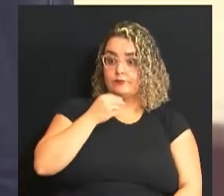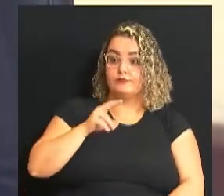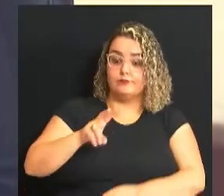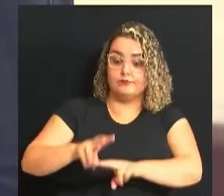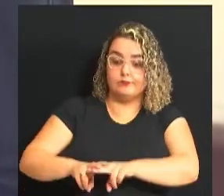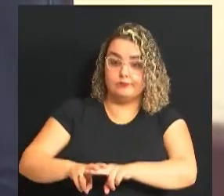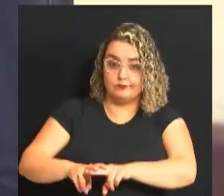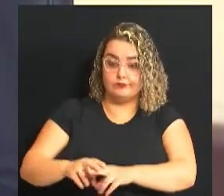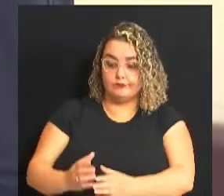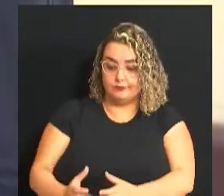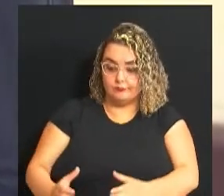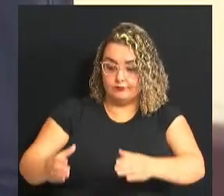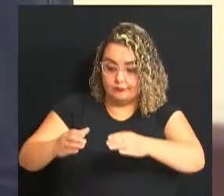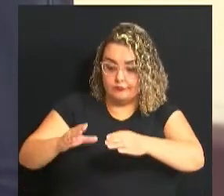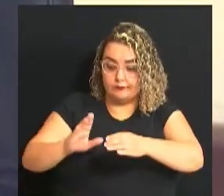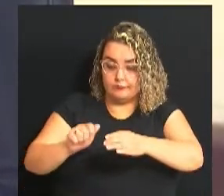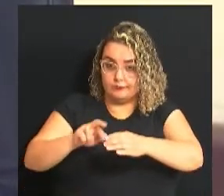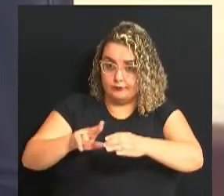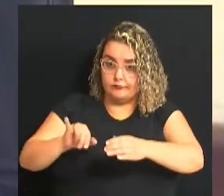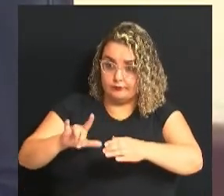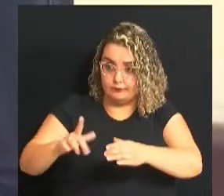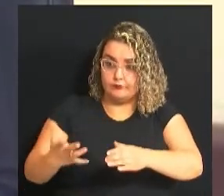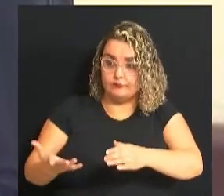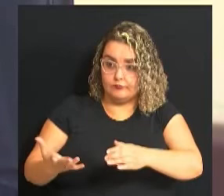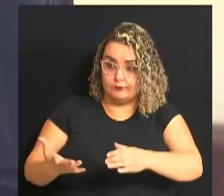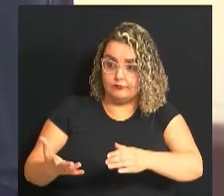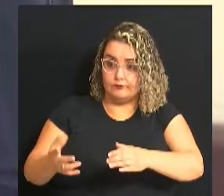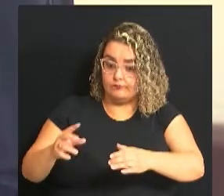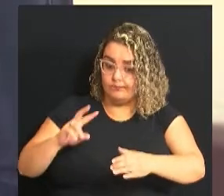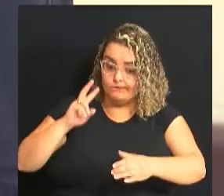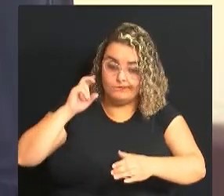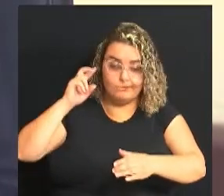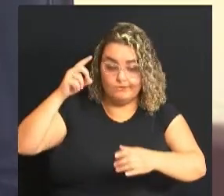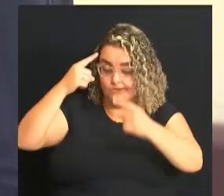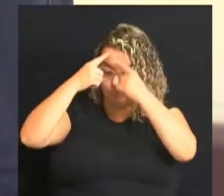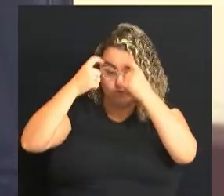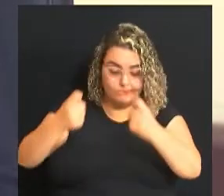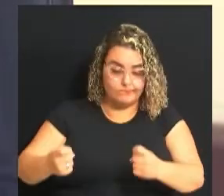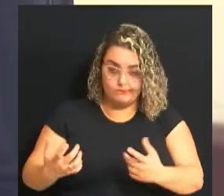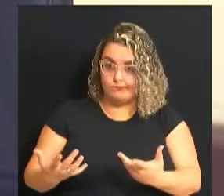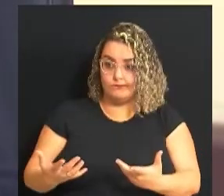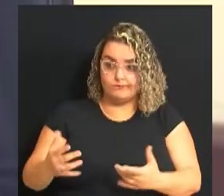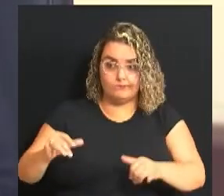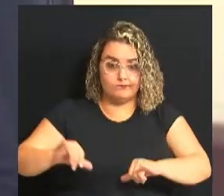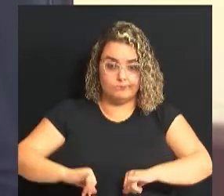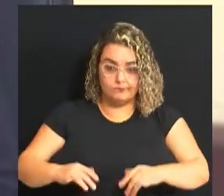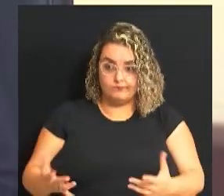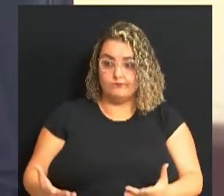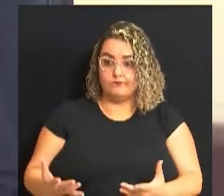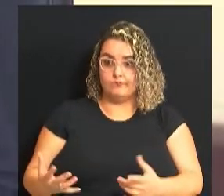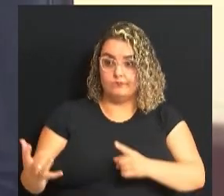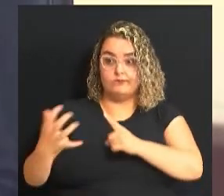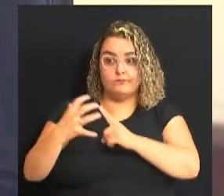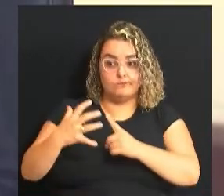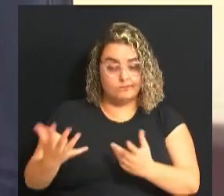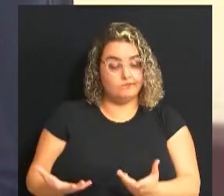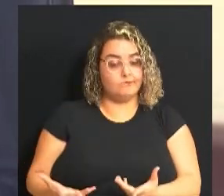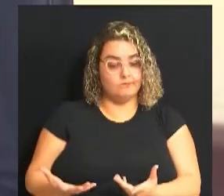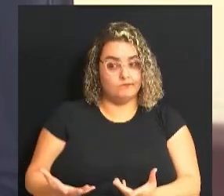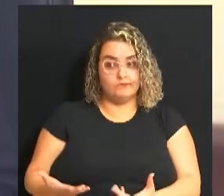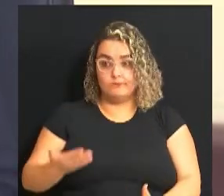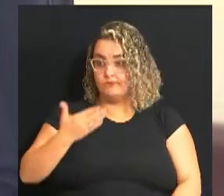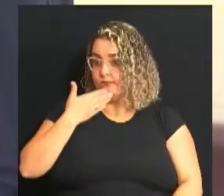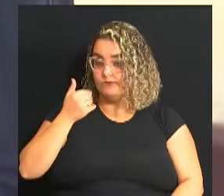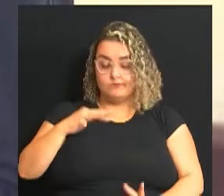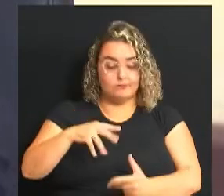barril, né, sofrendo uma baita violência, e que nos impactam muito. Então, seria melhor dos mundos que a gente